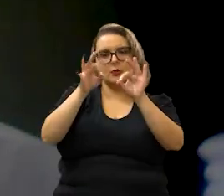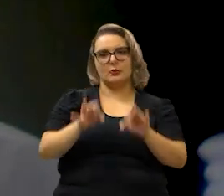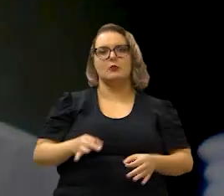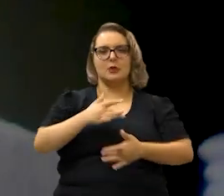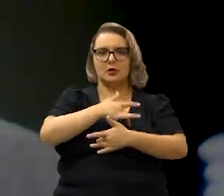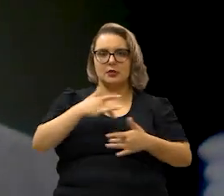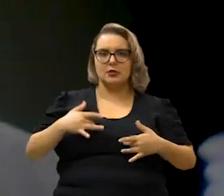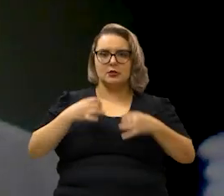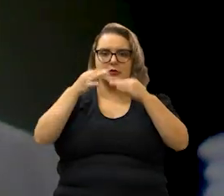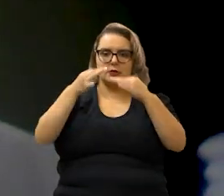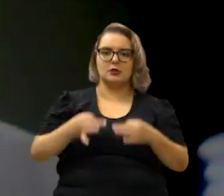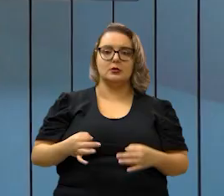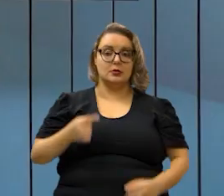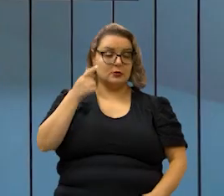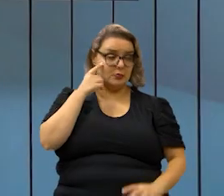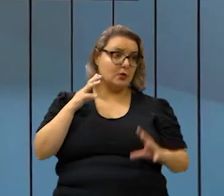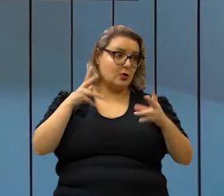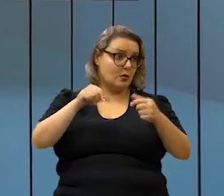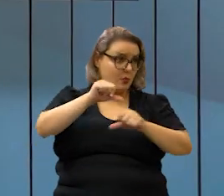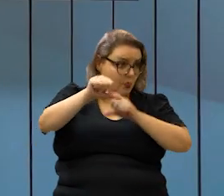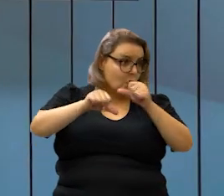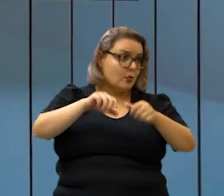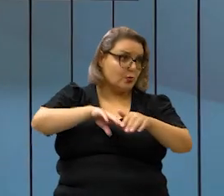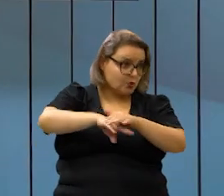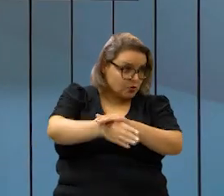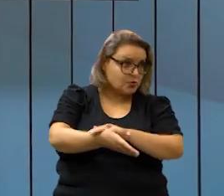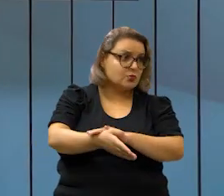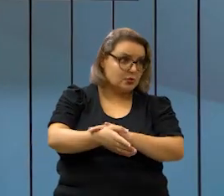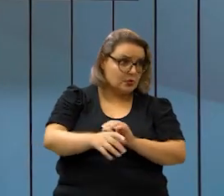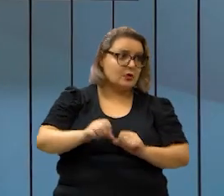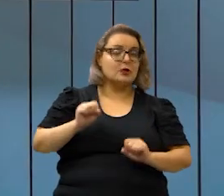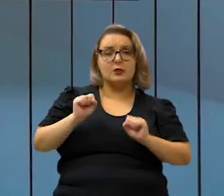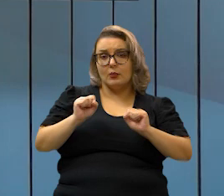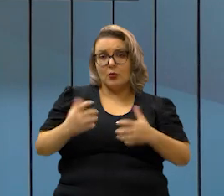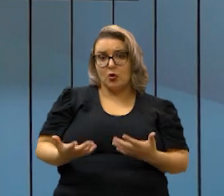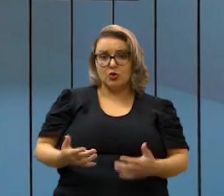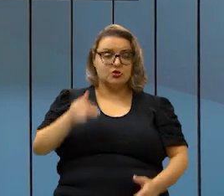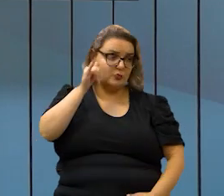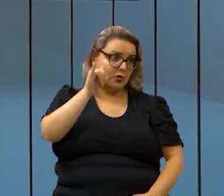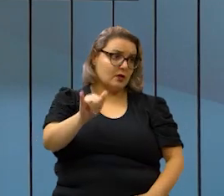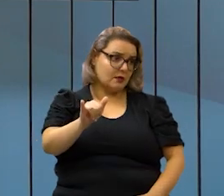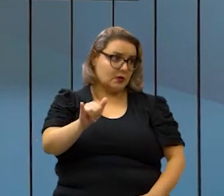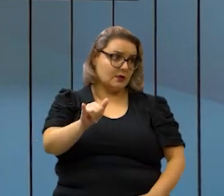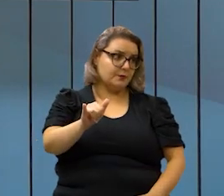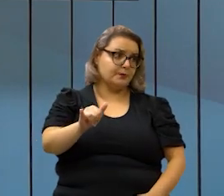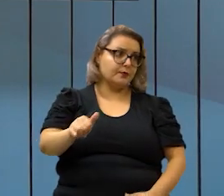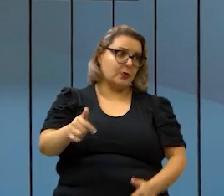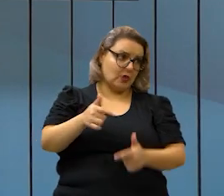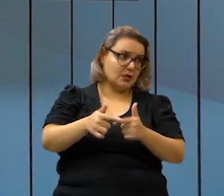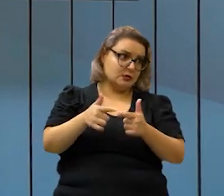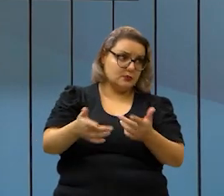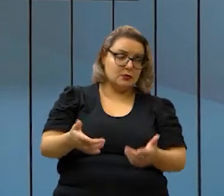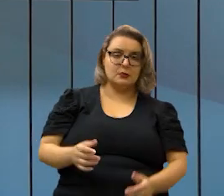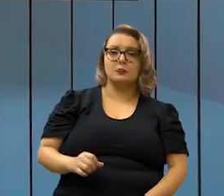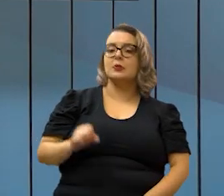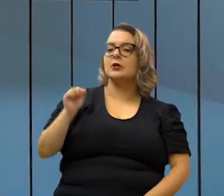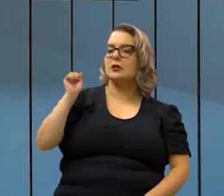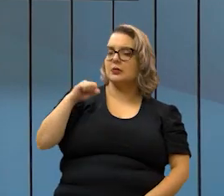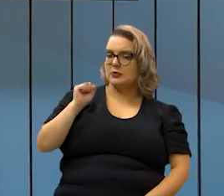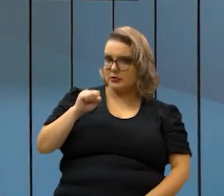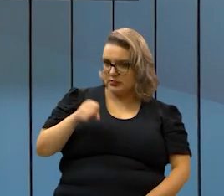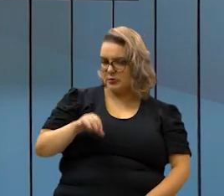adequada e boa. Então, no geral mesmo, é a mudança de hábito que vai aí prevenir esses casos.